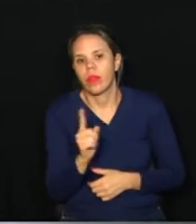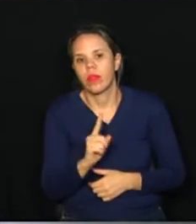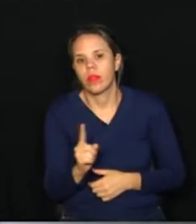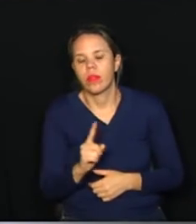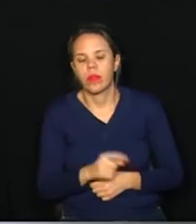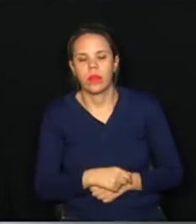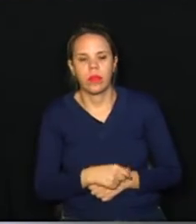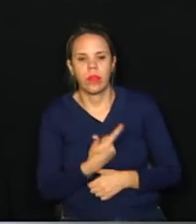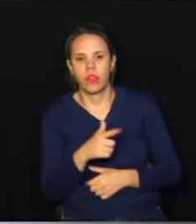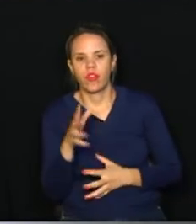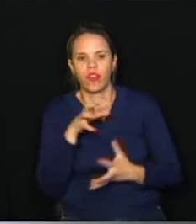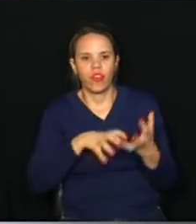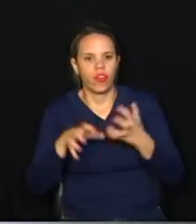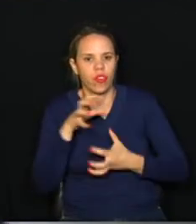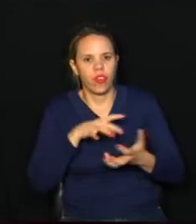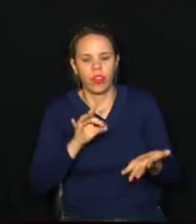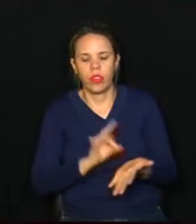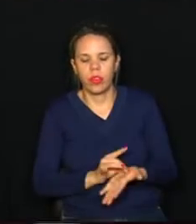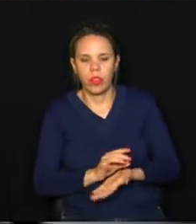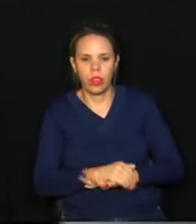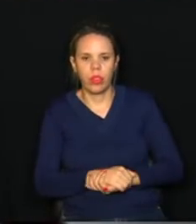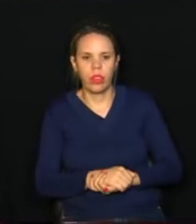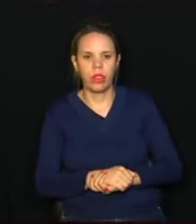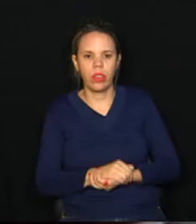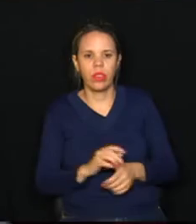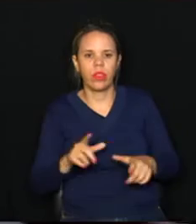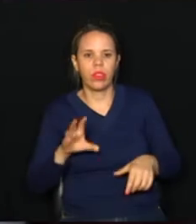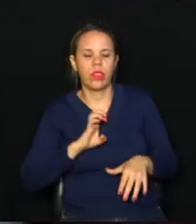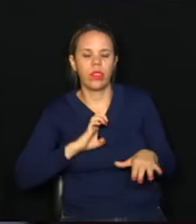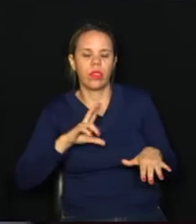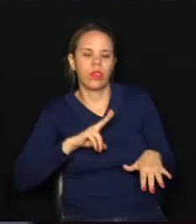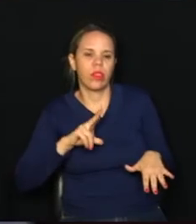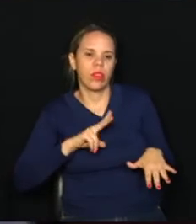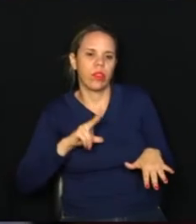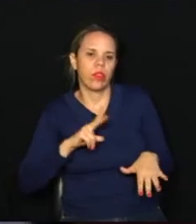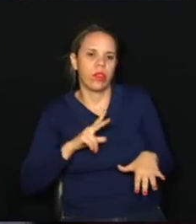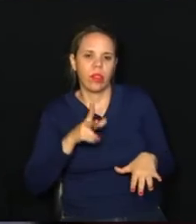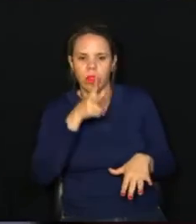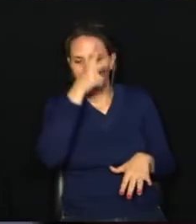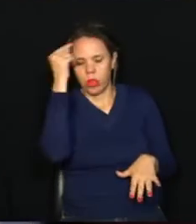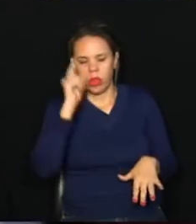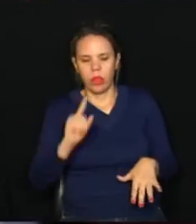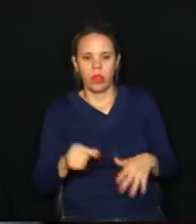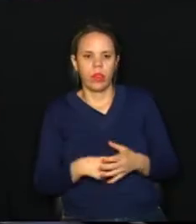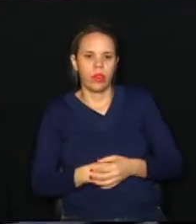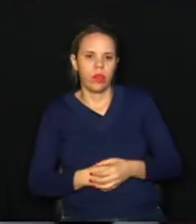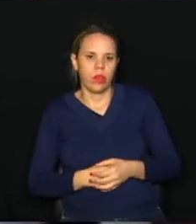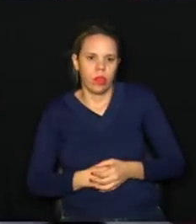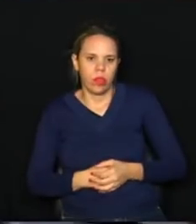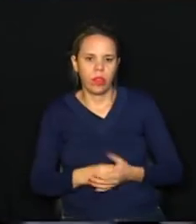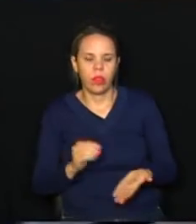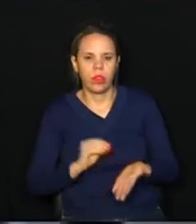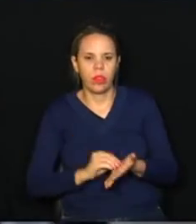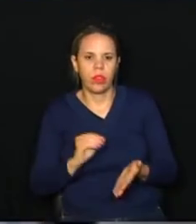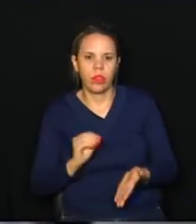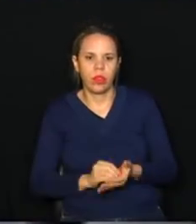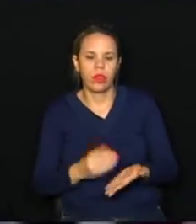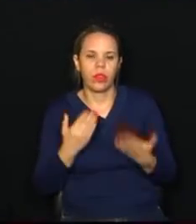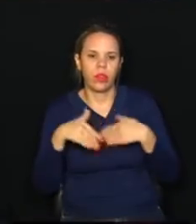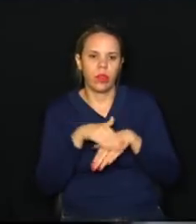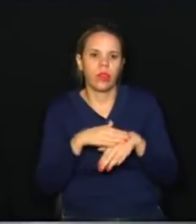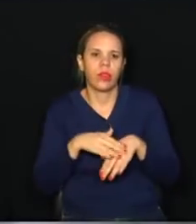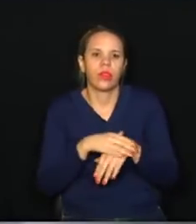existe conflito real entre a iniciativa privada e a iniciativa pública. O que está faltando é